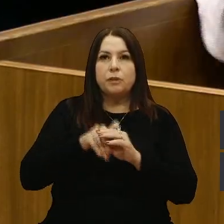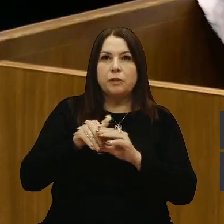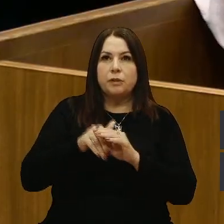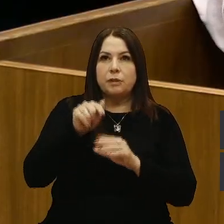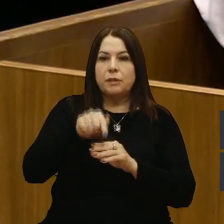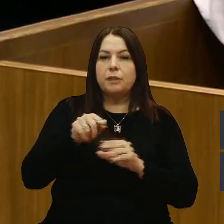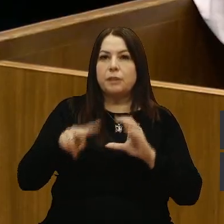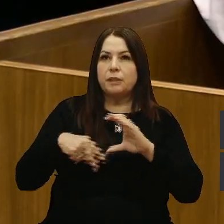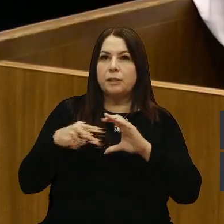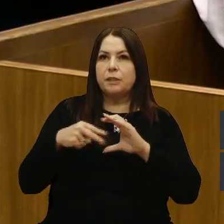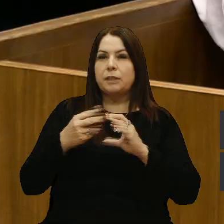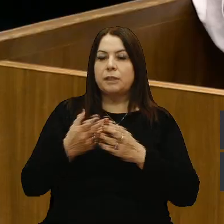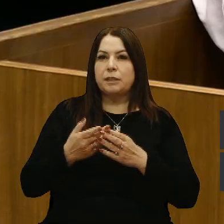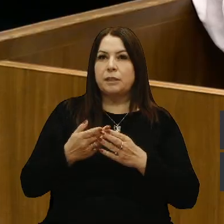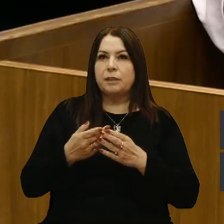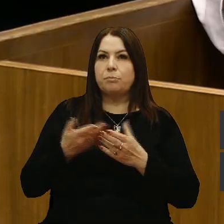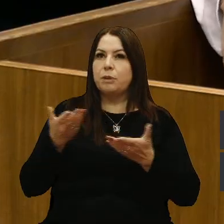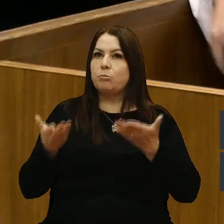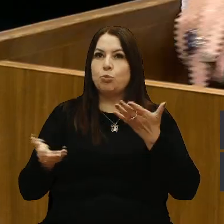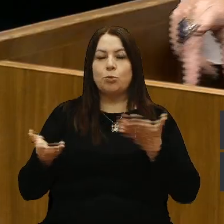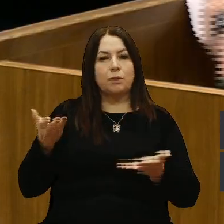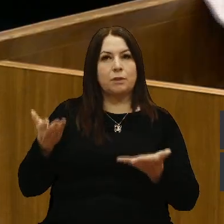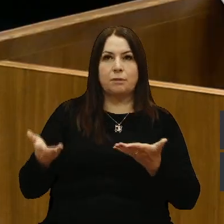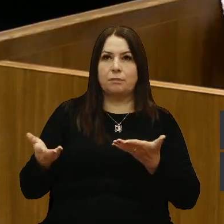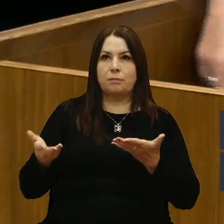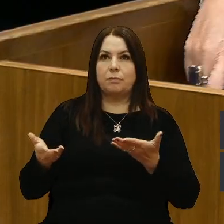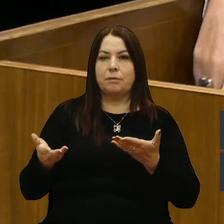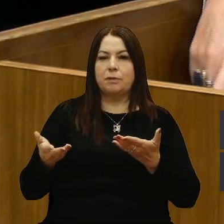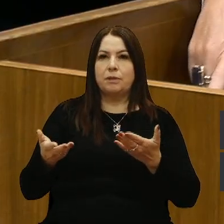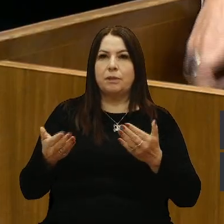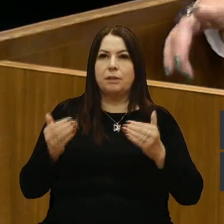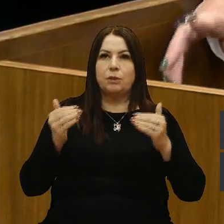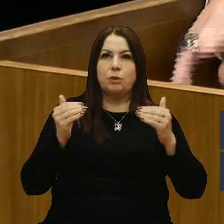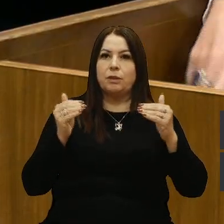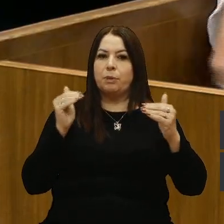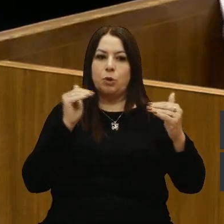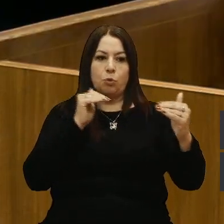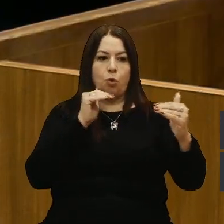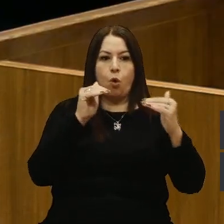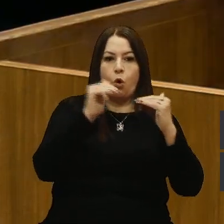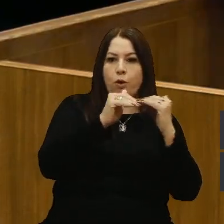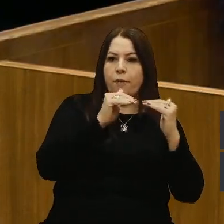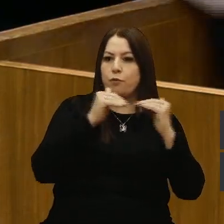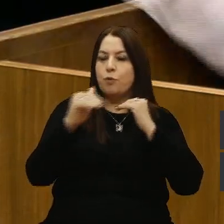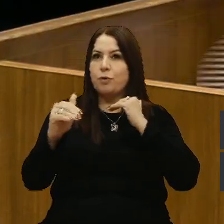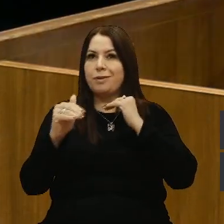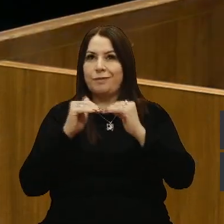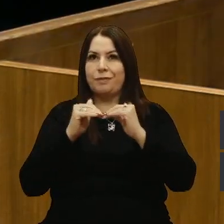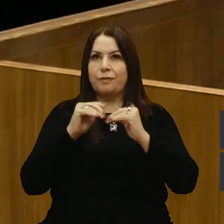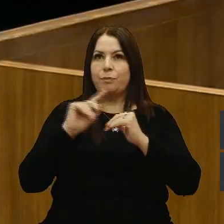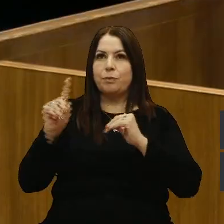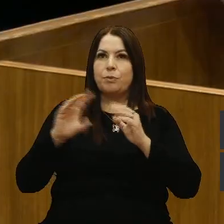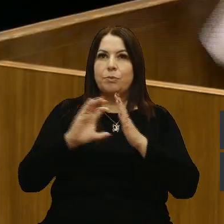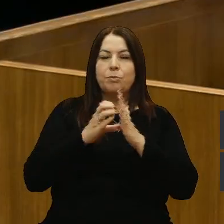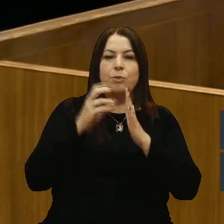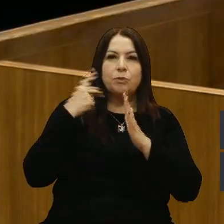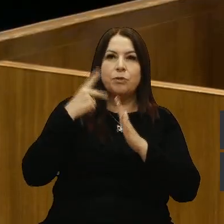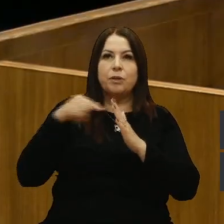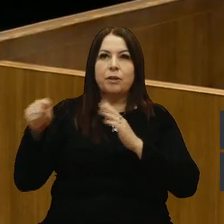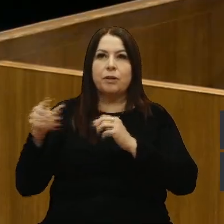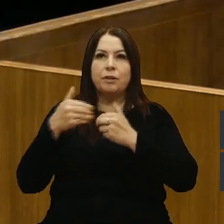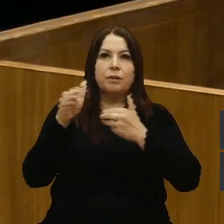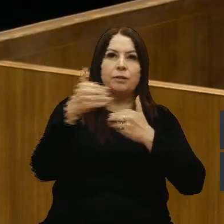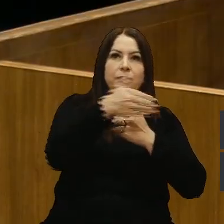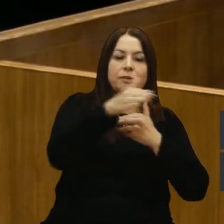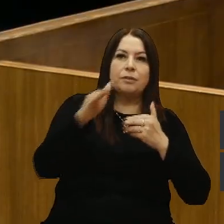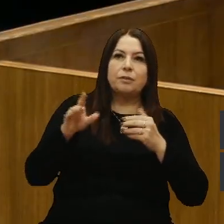essa Câmara era muito equilibrada entre oposição e situação. Aí foram abrindo espaço para um partido, para o outro, para o outro, para o